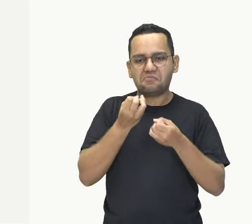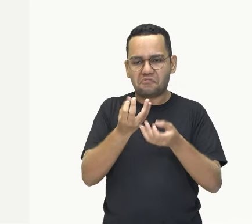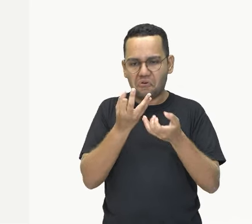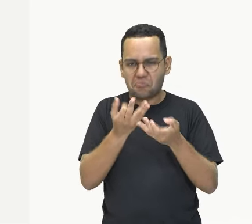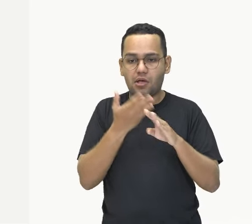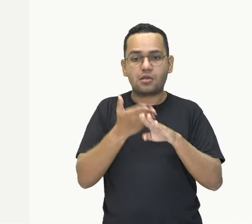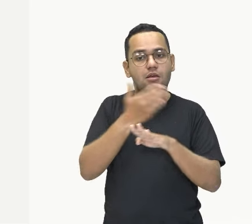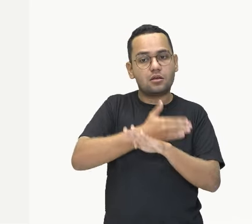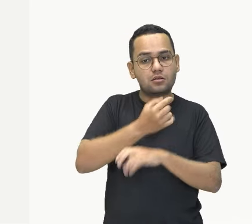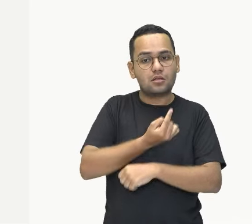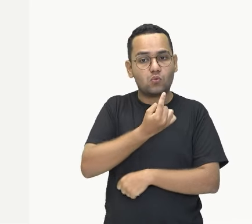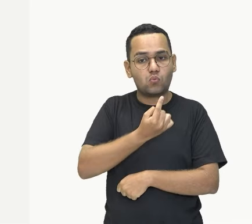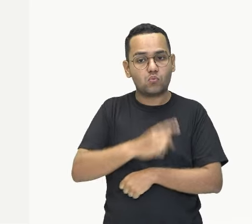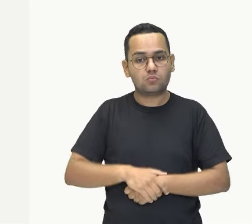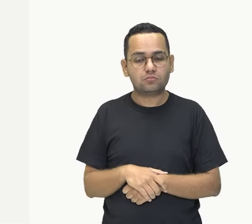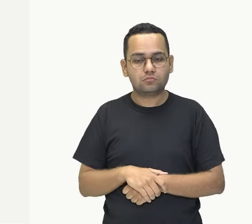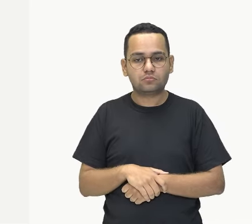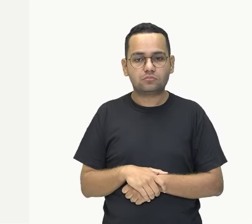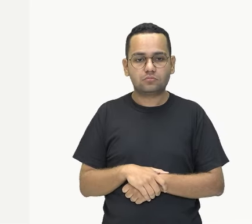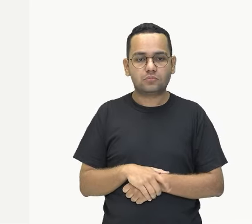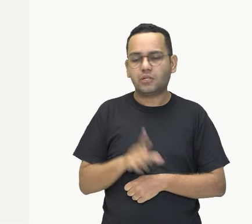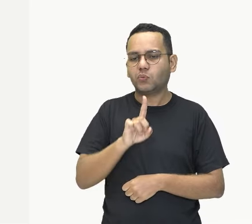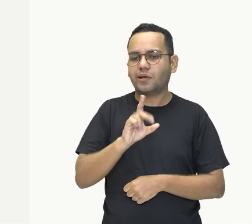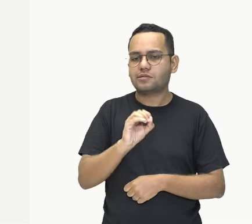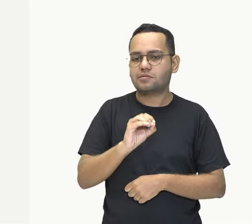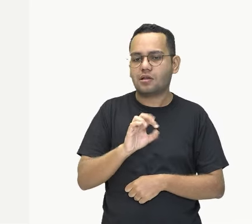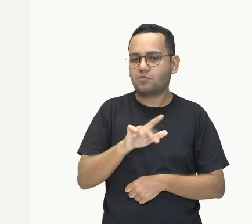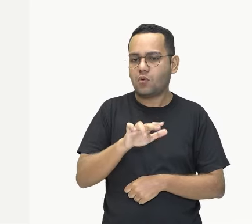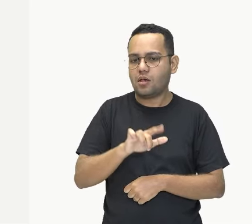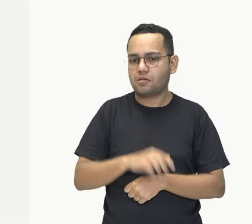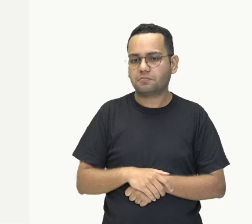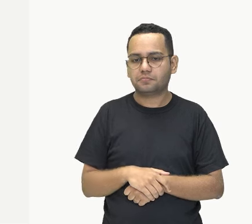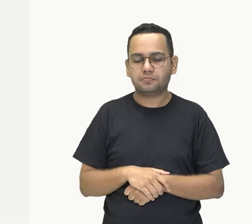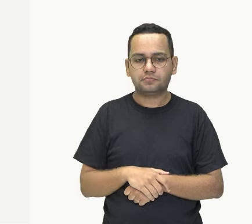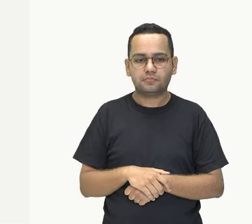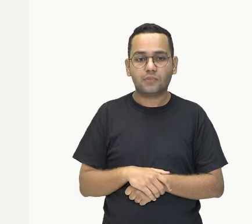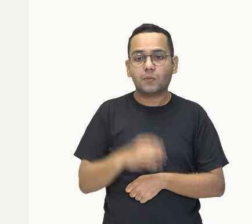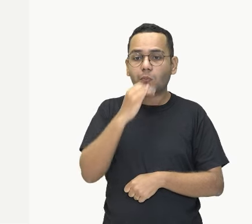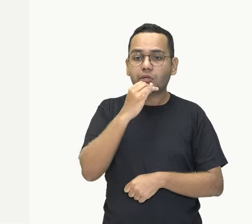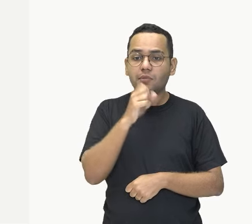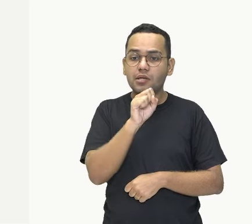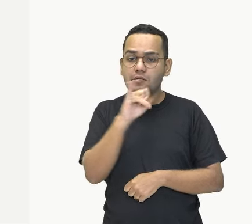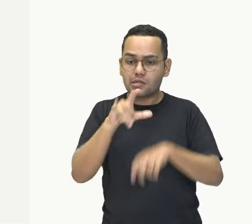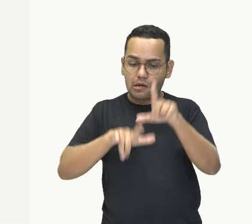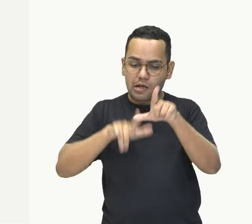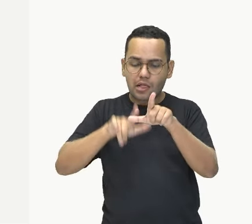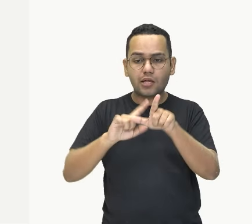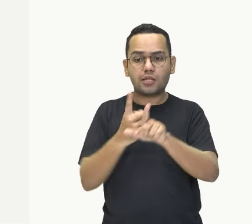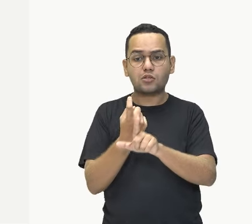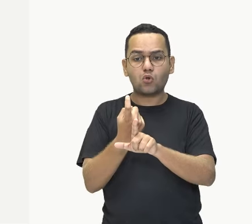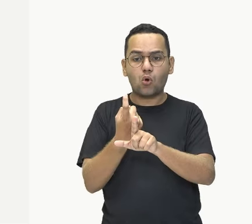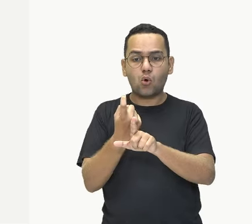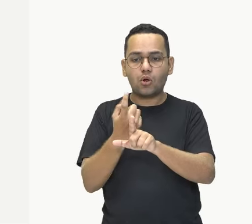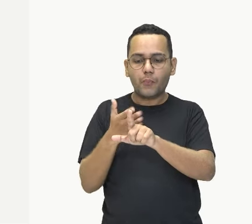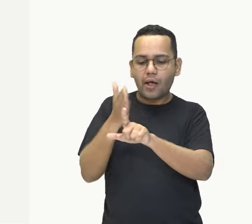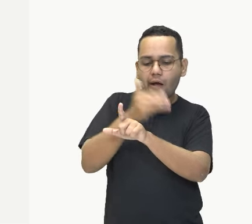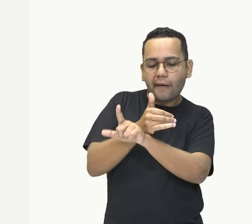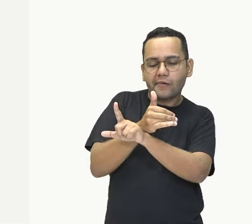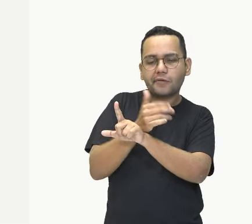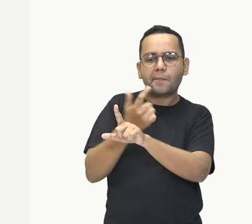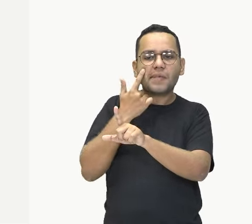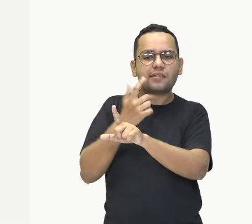O principal erro é exatamente este. Achar que quando não aparece é um 0.